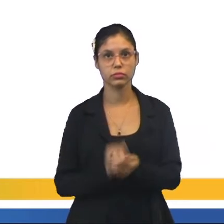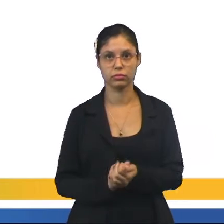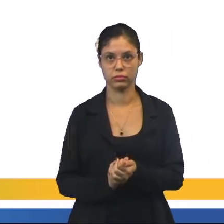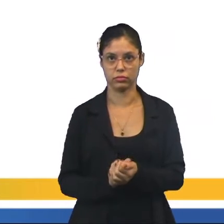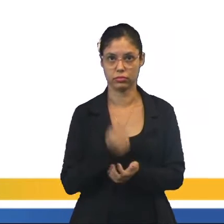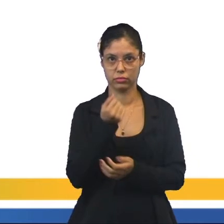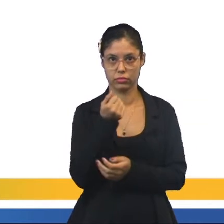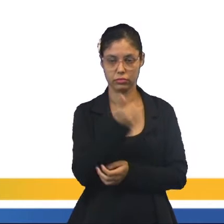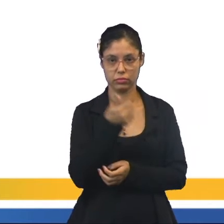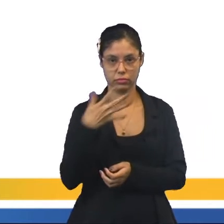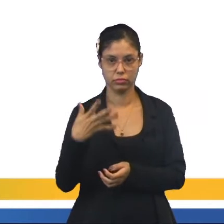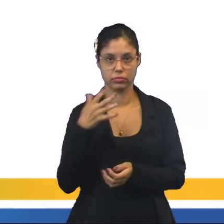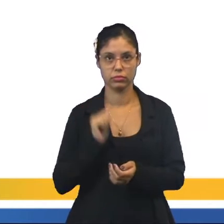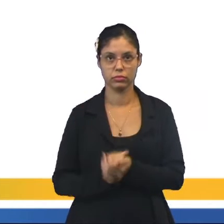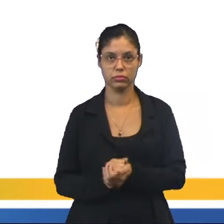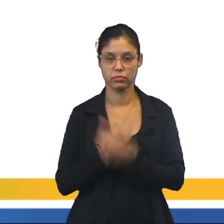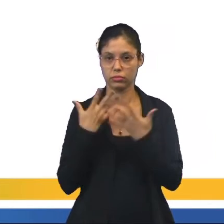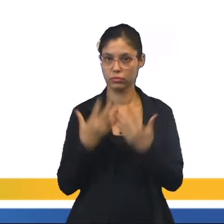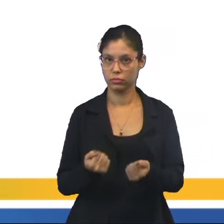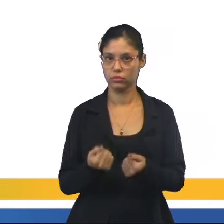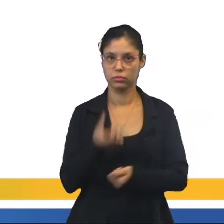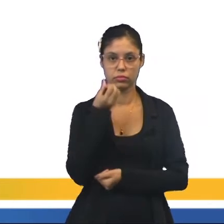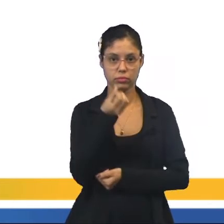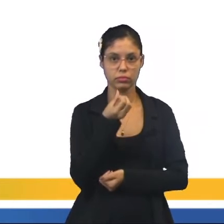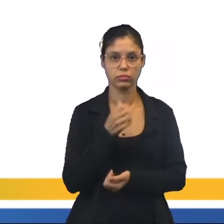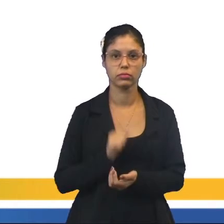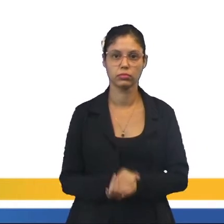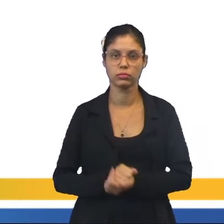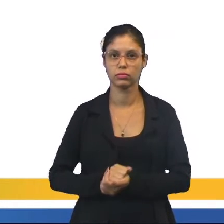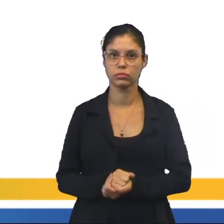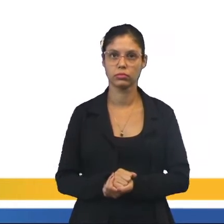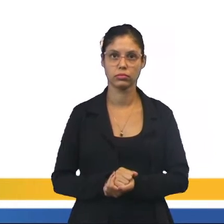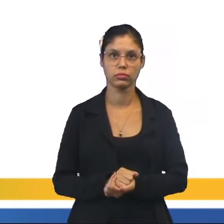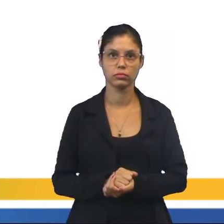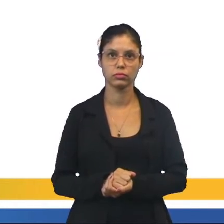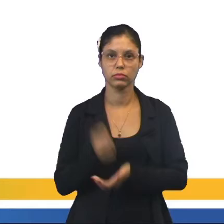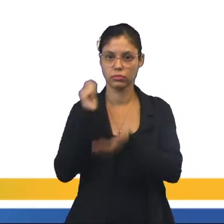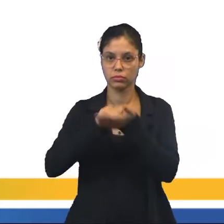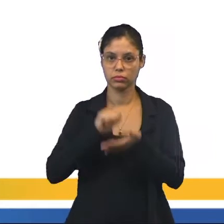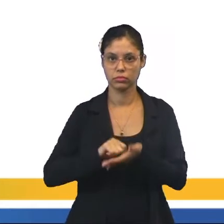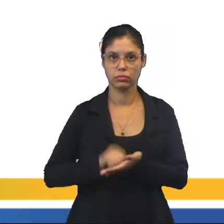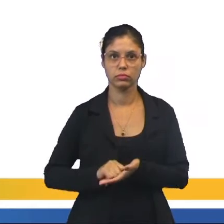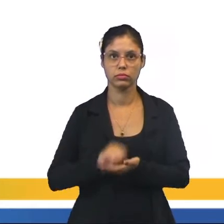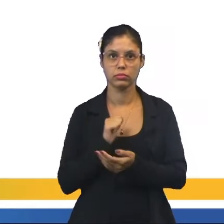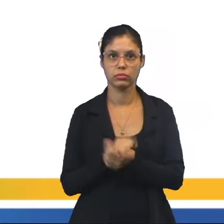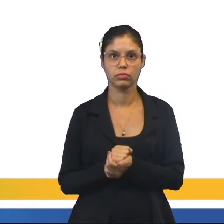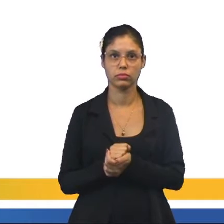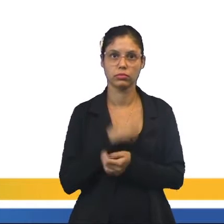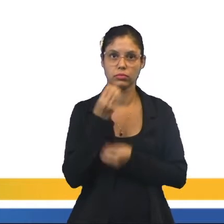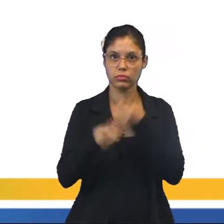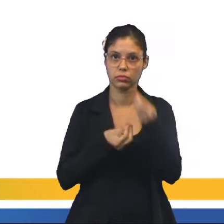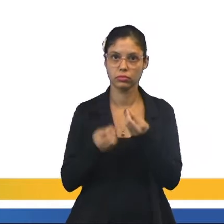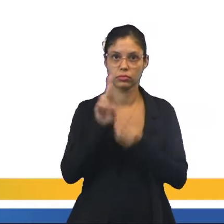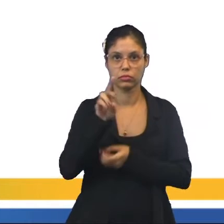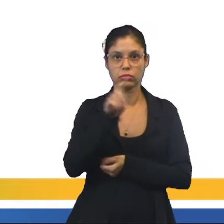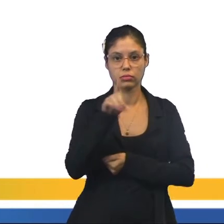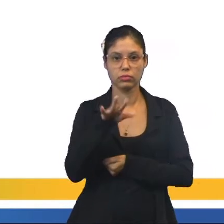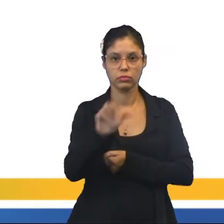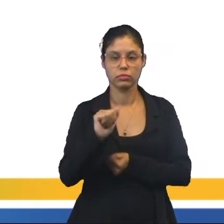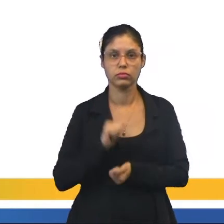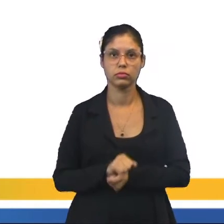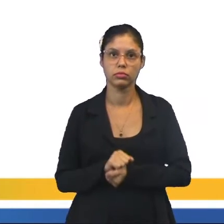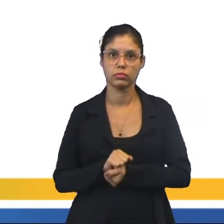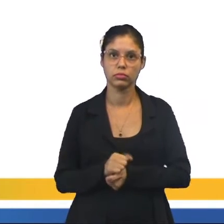Tinha 14 chutes e acertou 6. Então, escrevemos como razão da seguinte